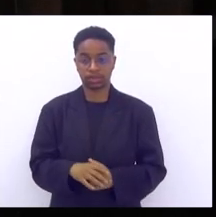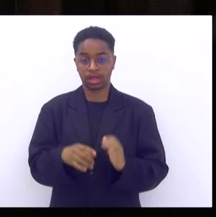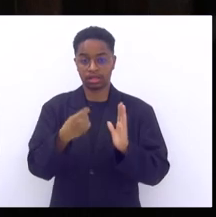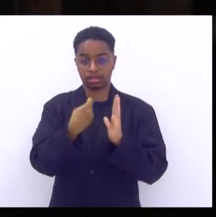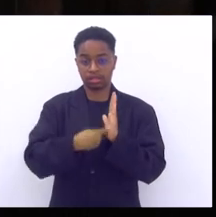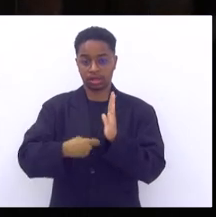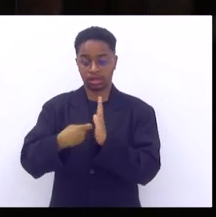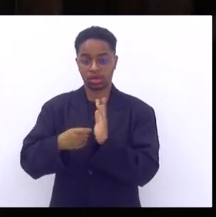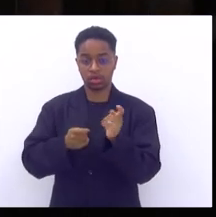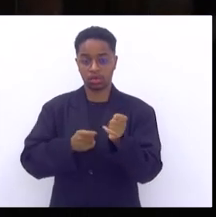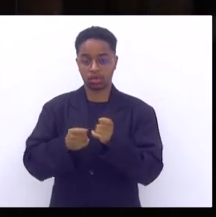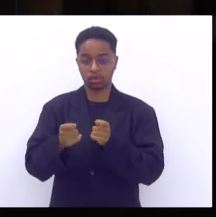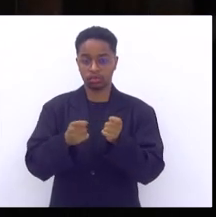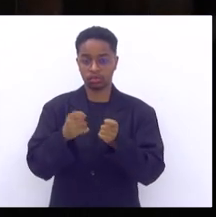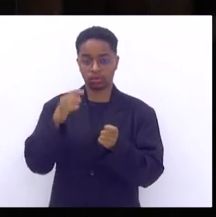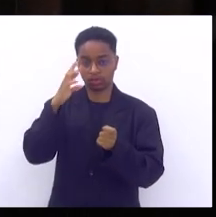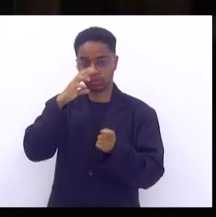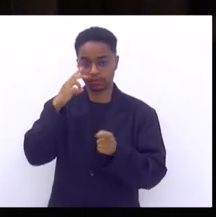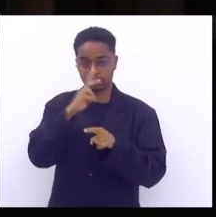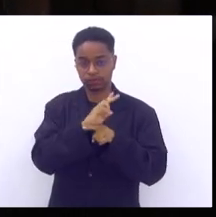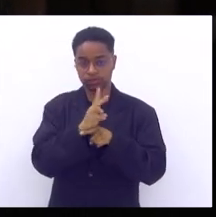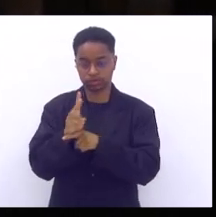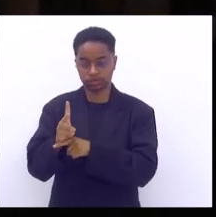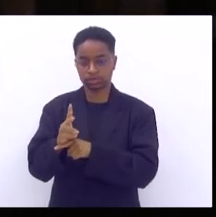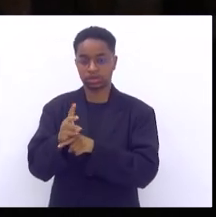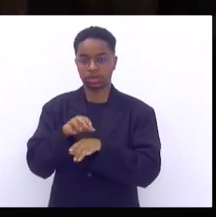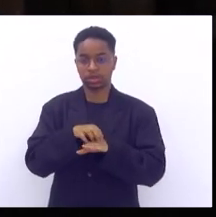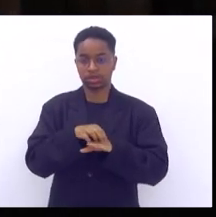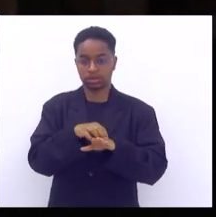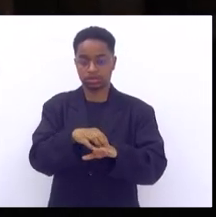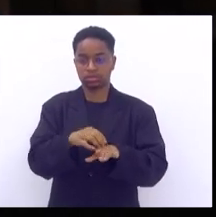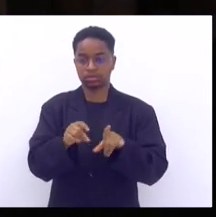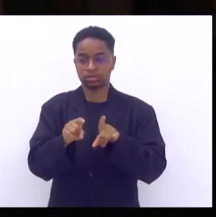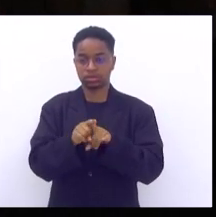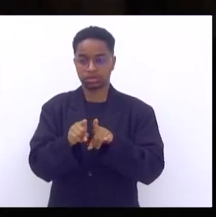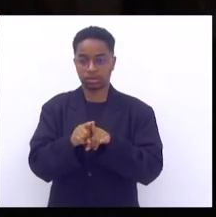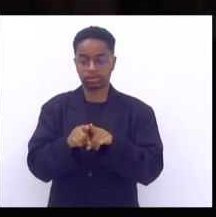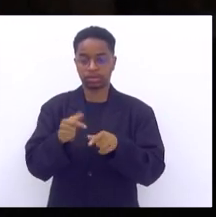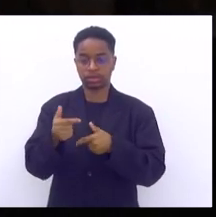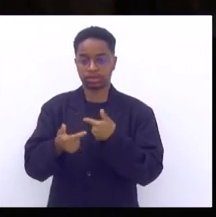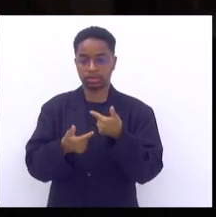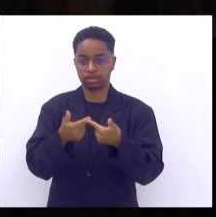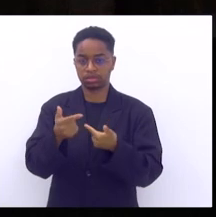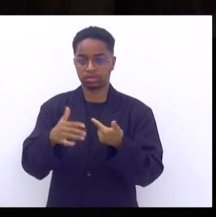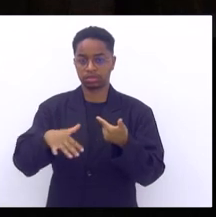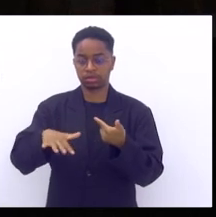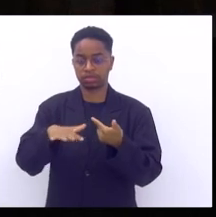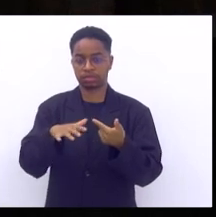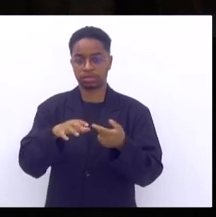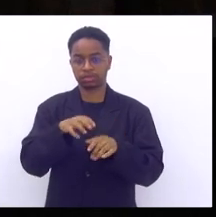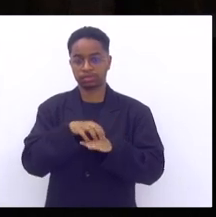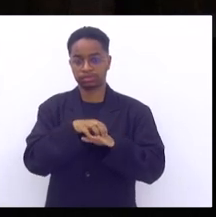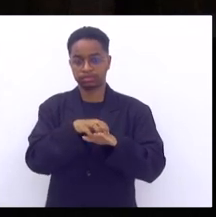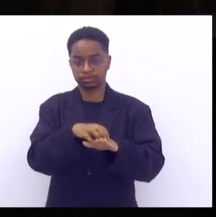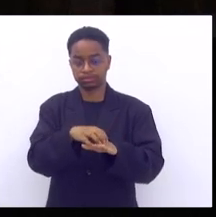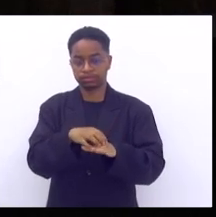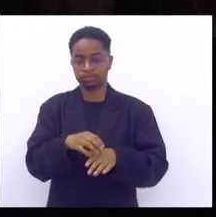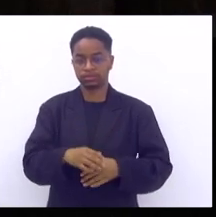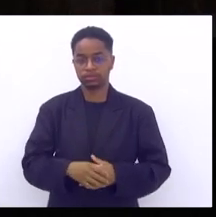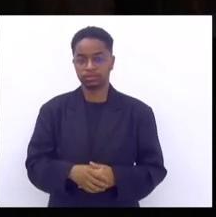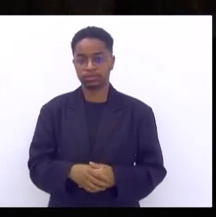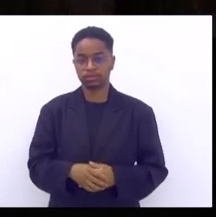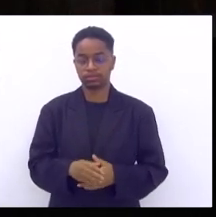de controle e fiscalização de trânsito e de serviços de trânsito